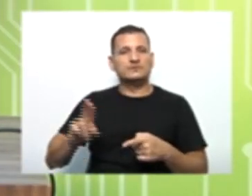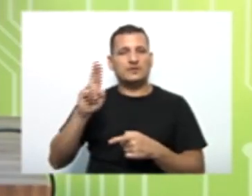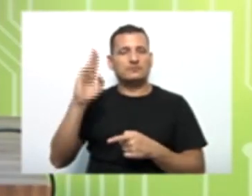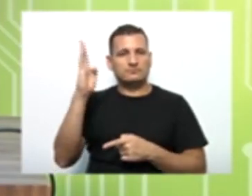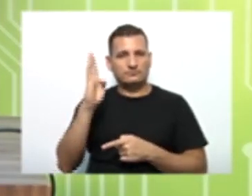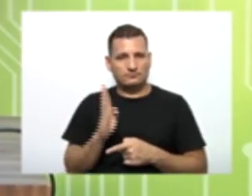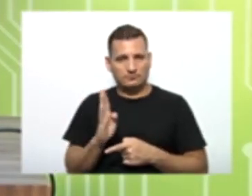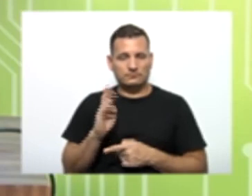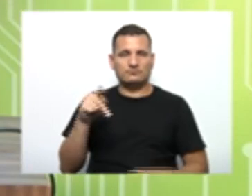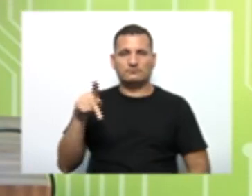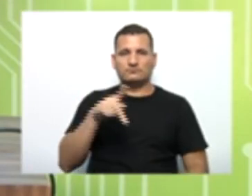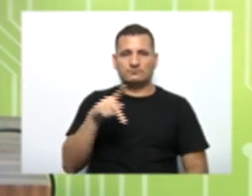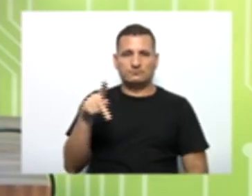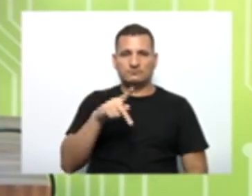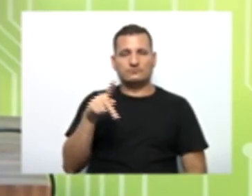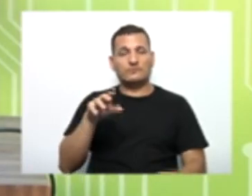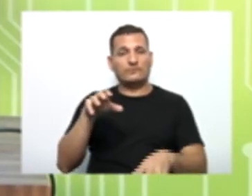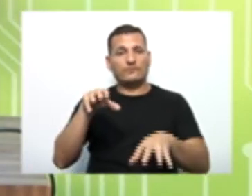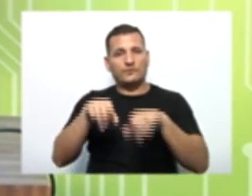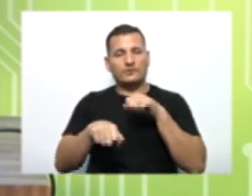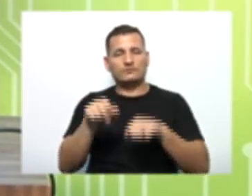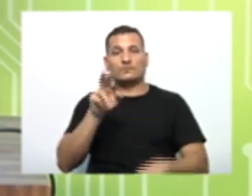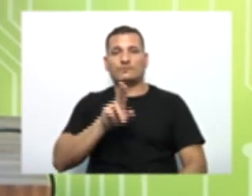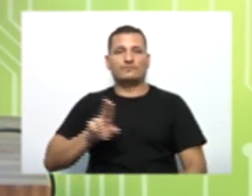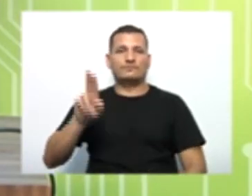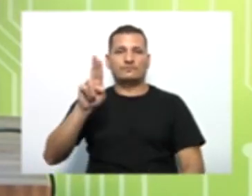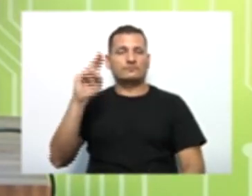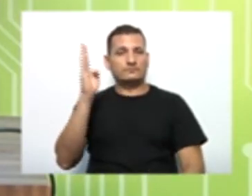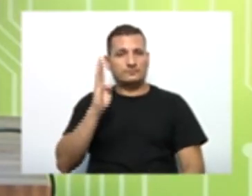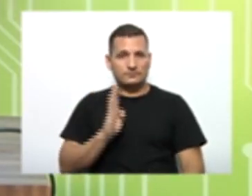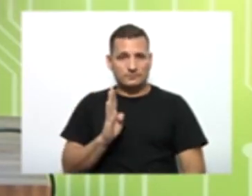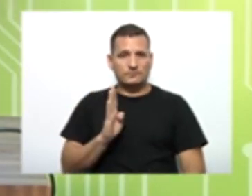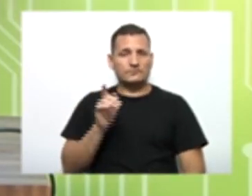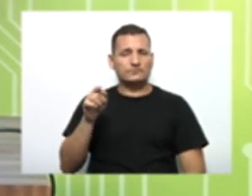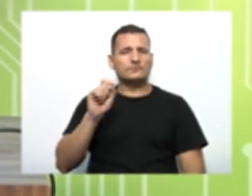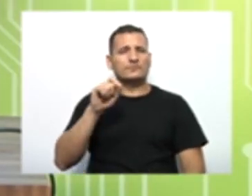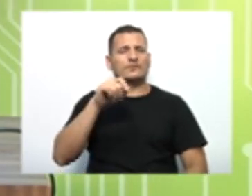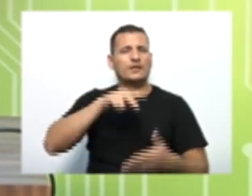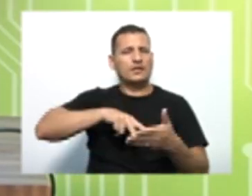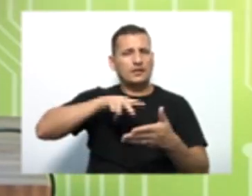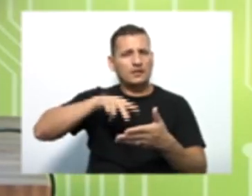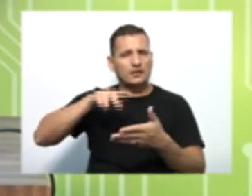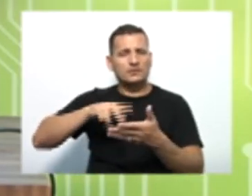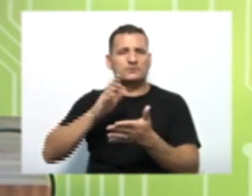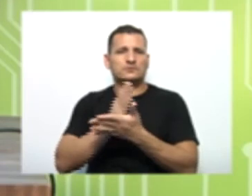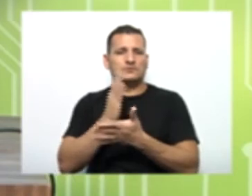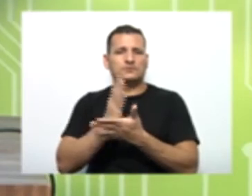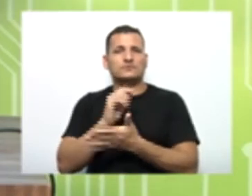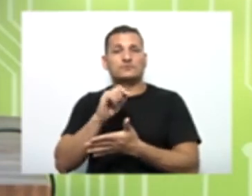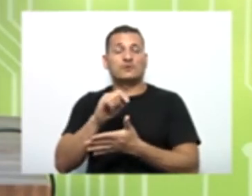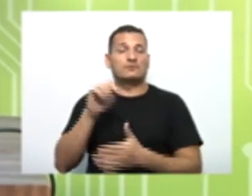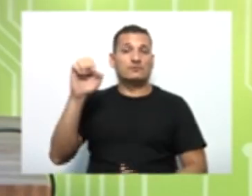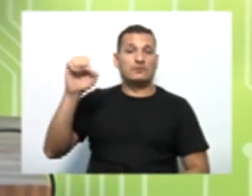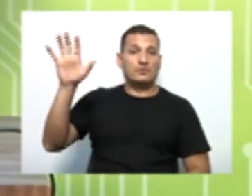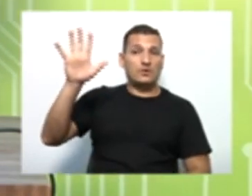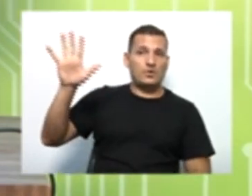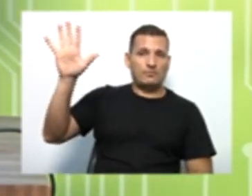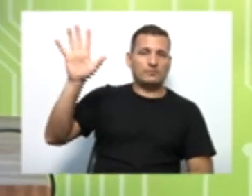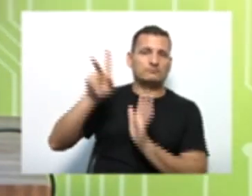realizar essa mesma atividade. Então, vocês que nos acompanham aí da escola Juscelino Kubitschek, parabéns, o dicionário ético